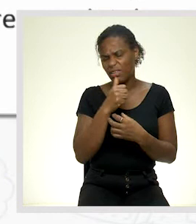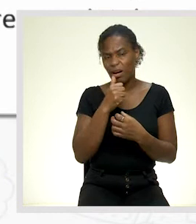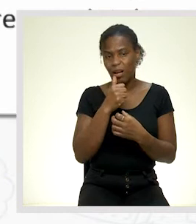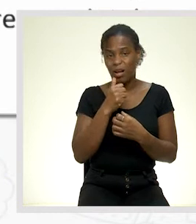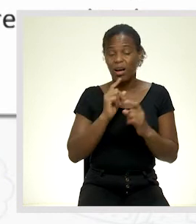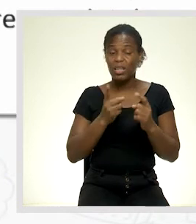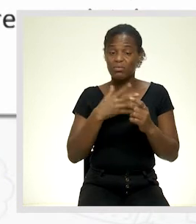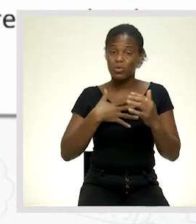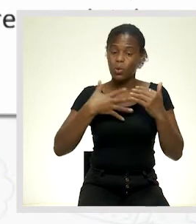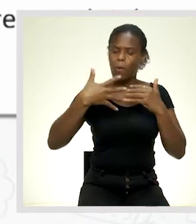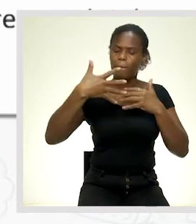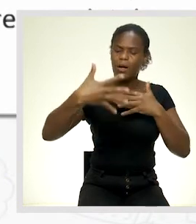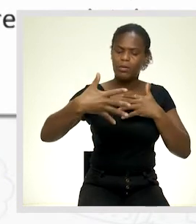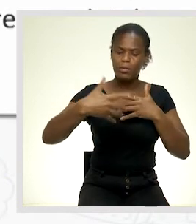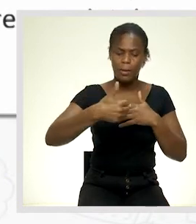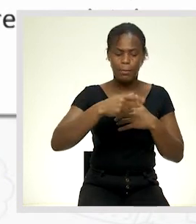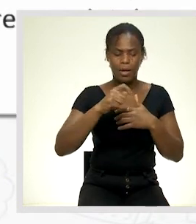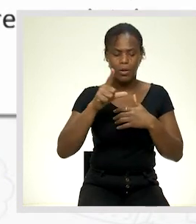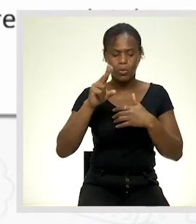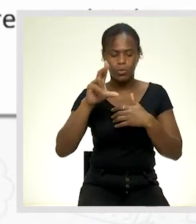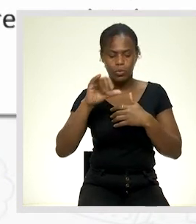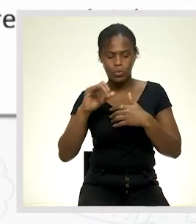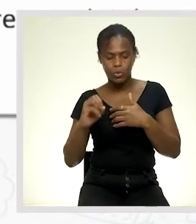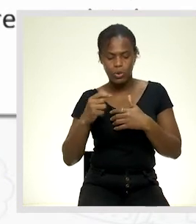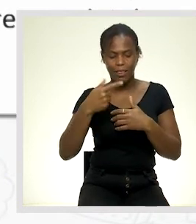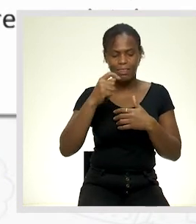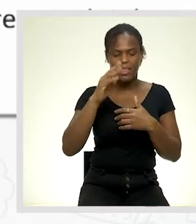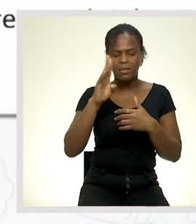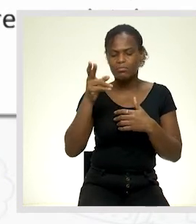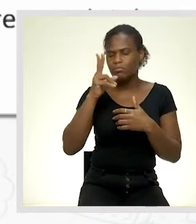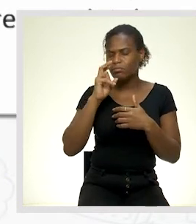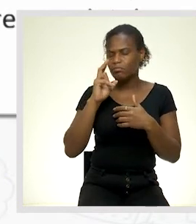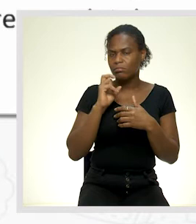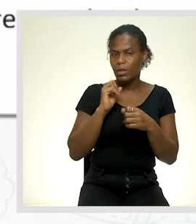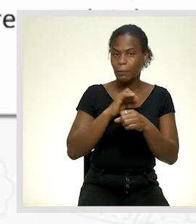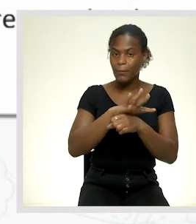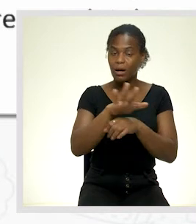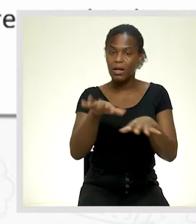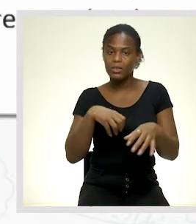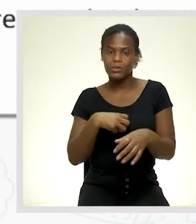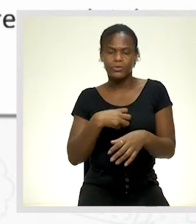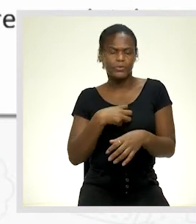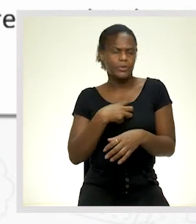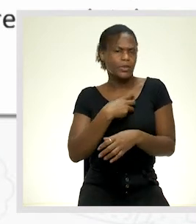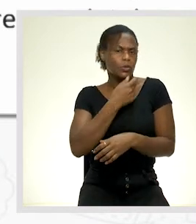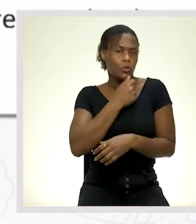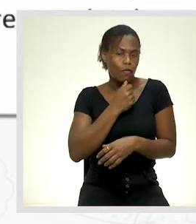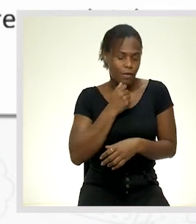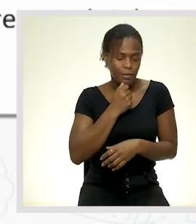as sombras, o belúcio, o tejo, a maresia, despertam o desejo absurdo de